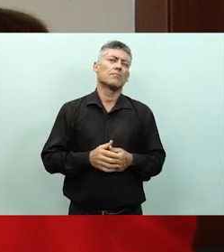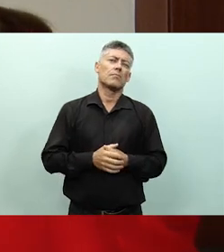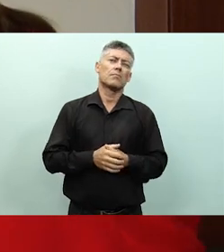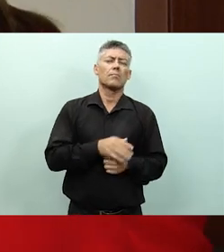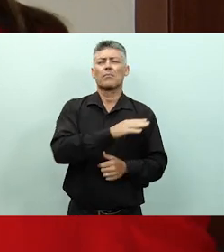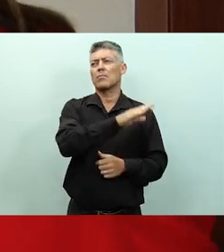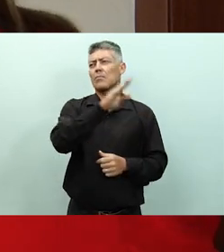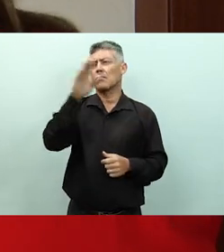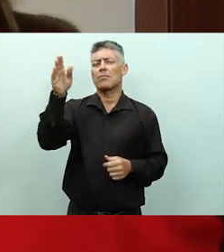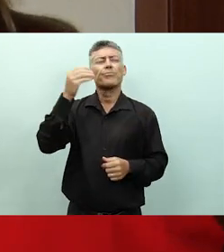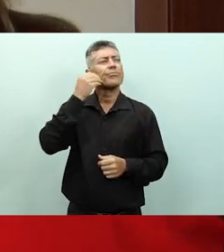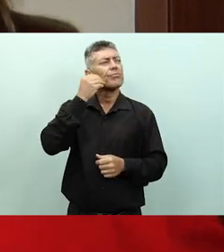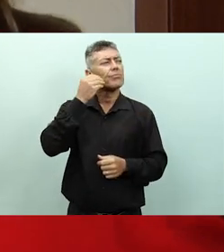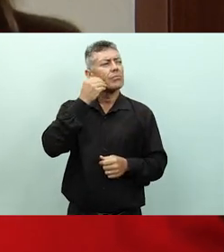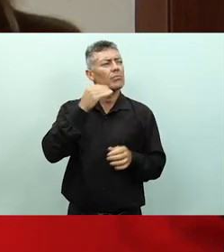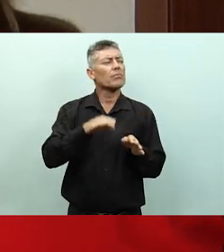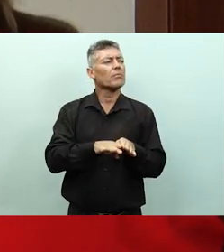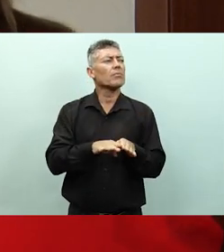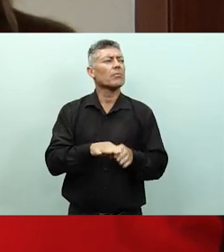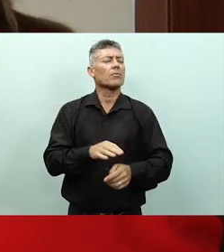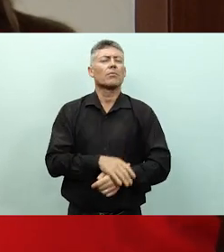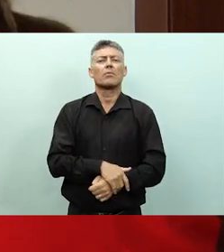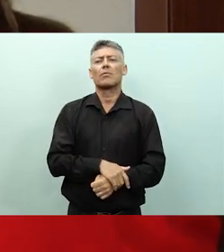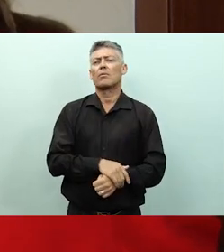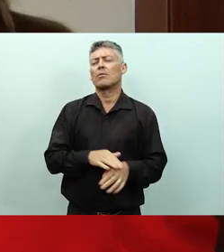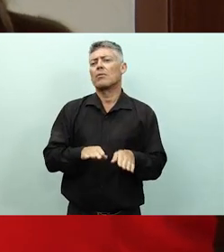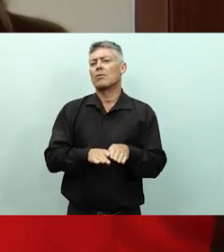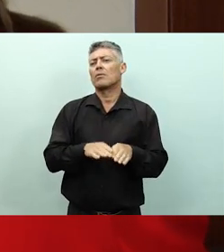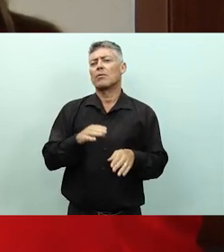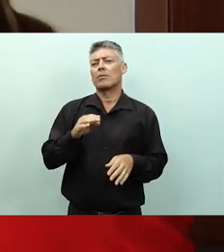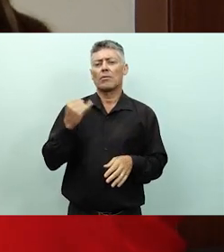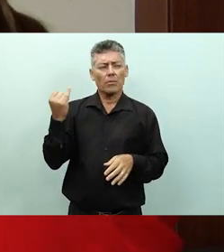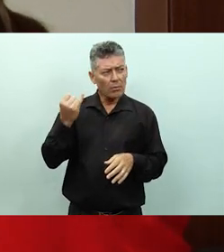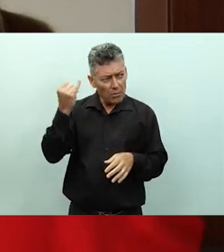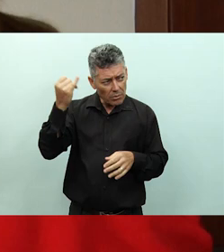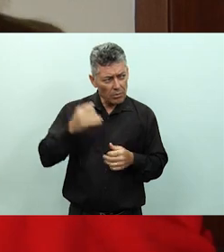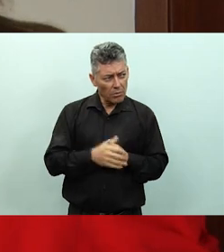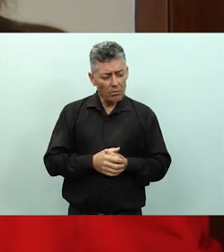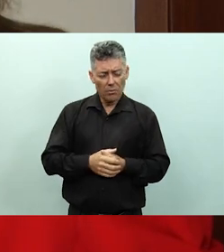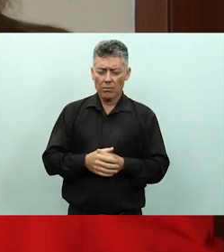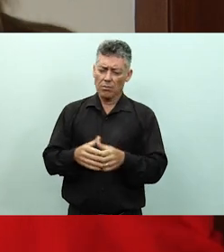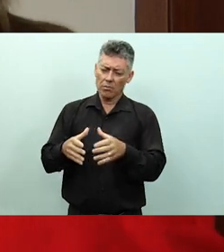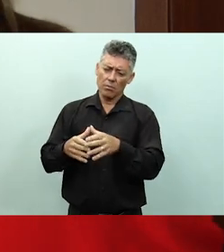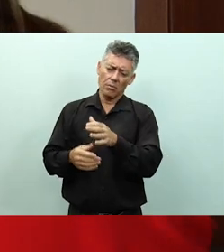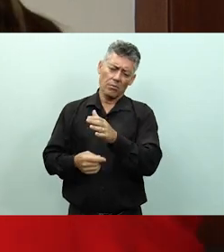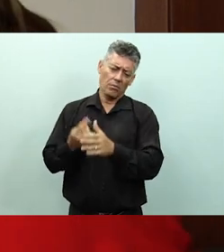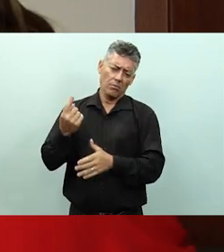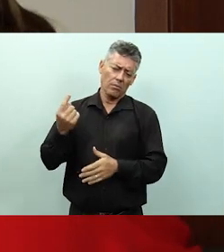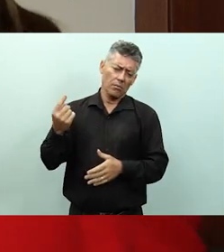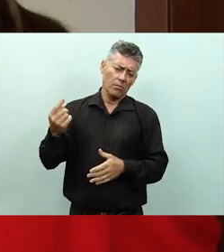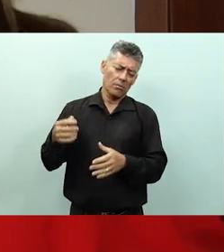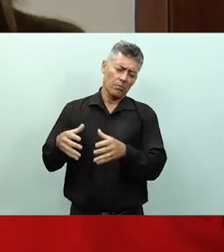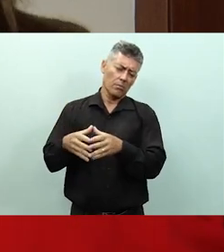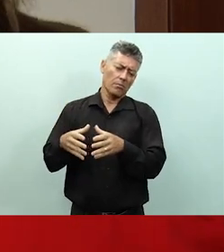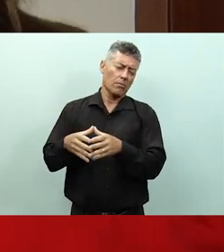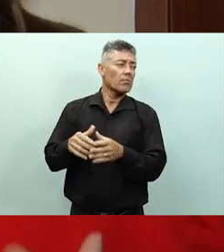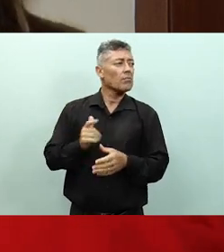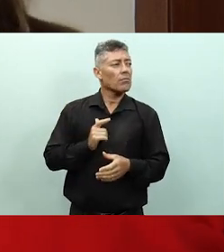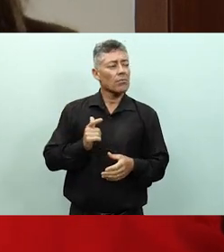cada município, mostrando também, eu acho que também foi muito importante, o mandato, o primeiro mandato de Vilma foi um mandato também que